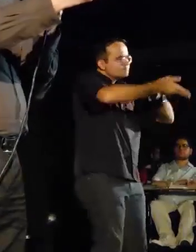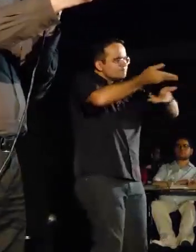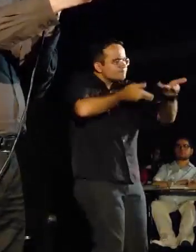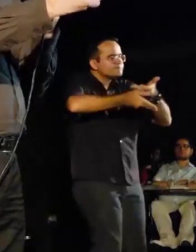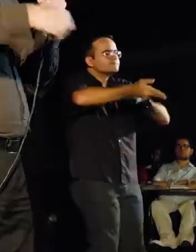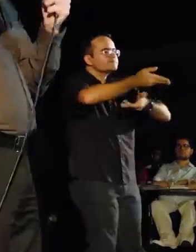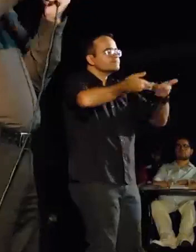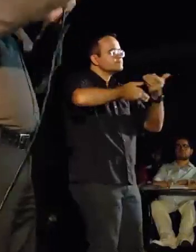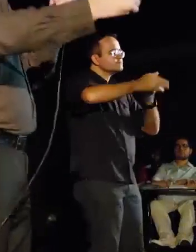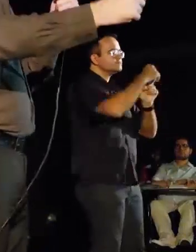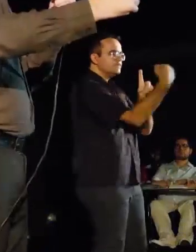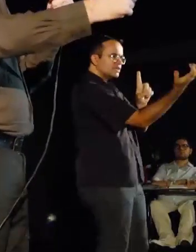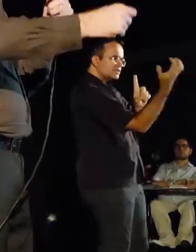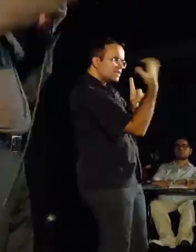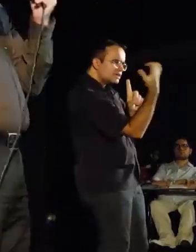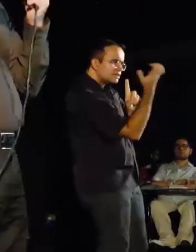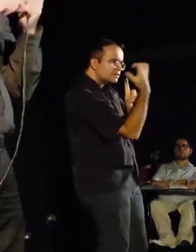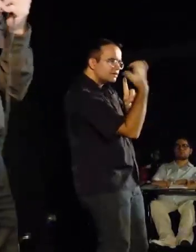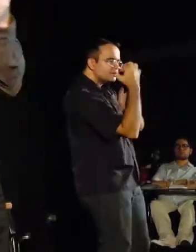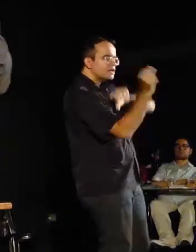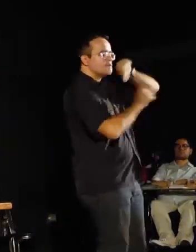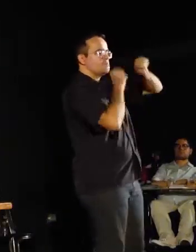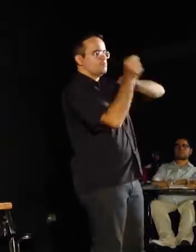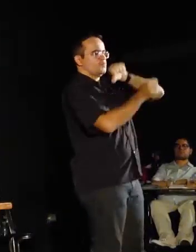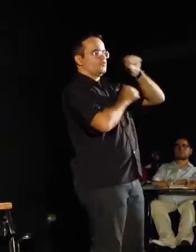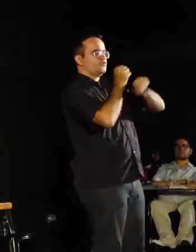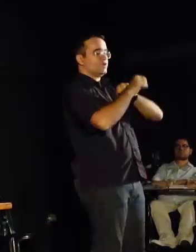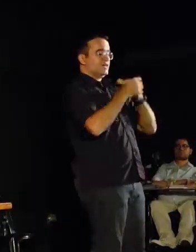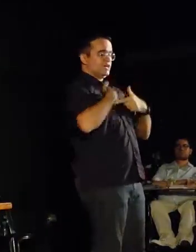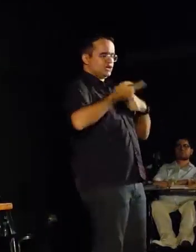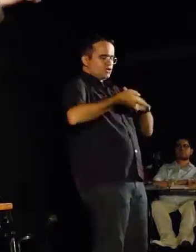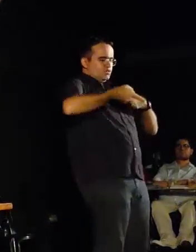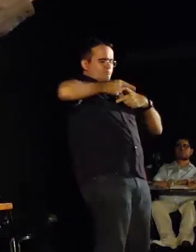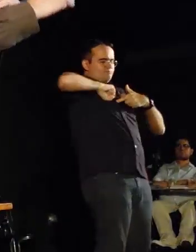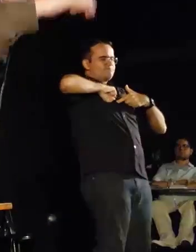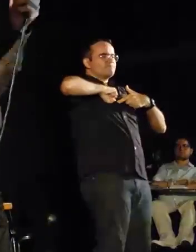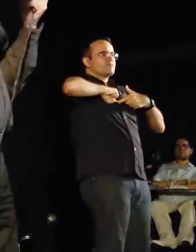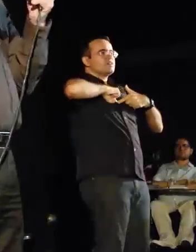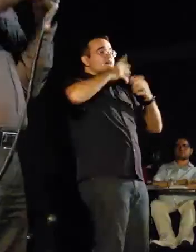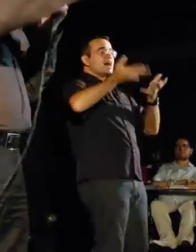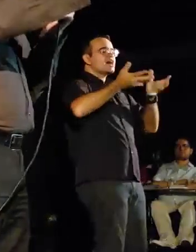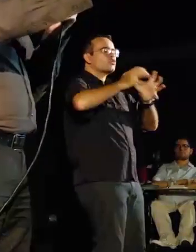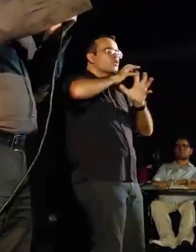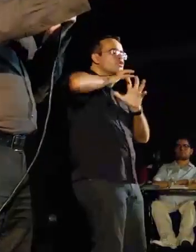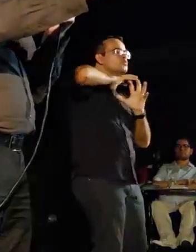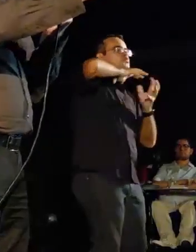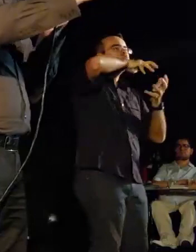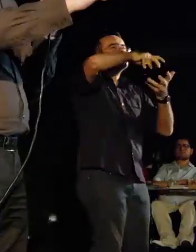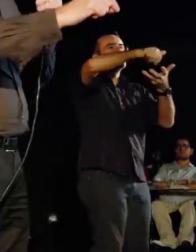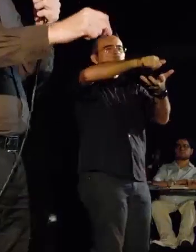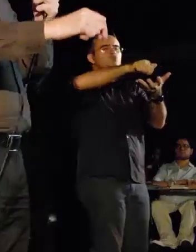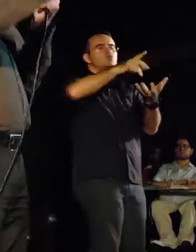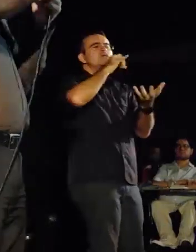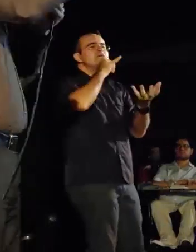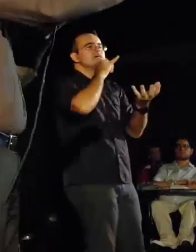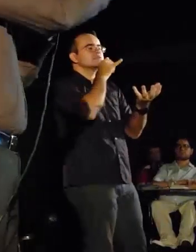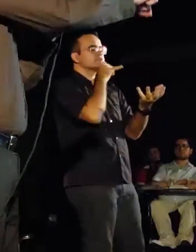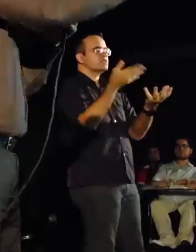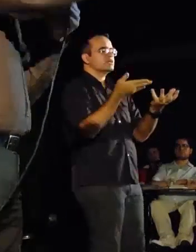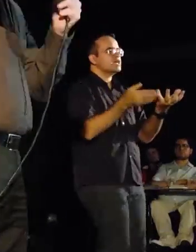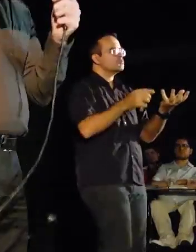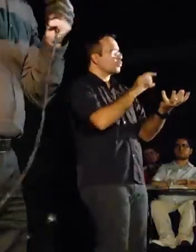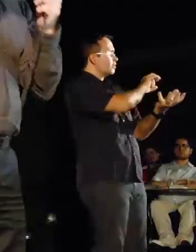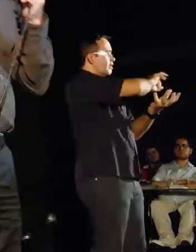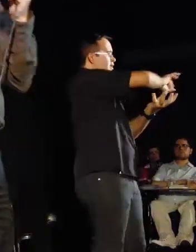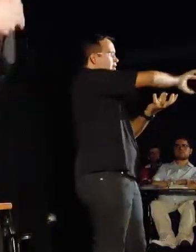transformadora. Ela modifica quem é afetado. Então agora é um mundo no qual faz parte, certo? Corpos que eu